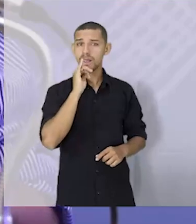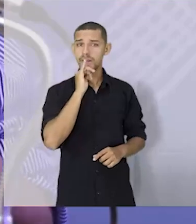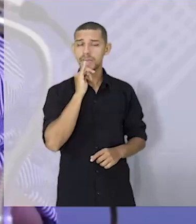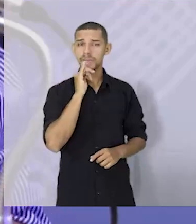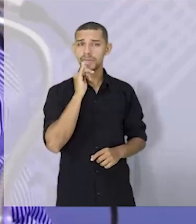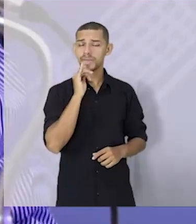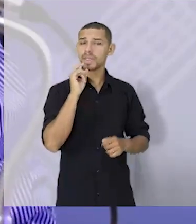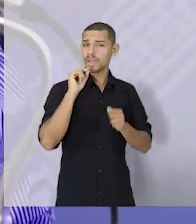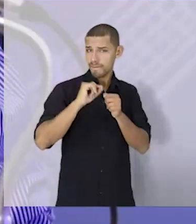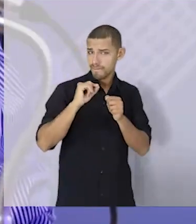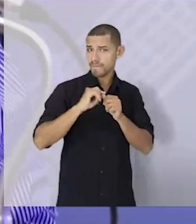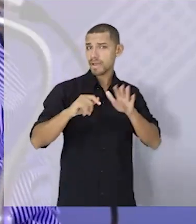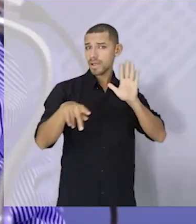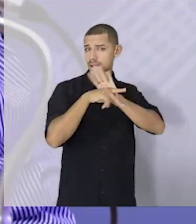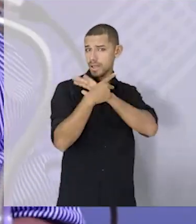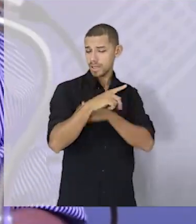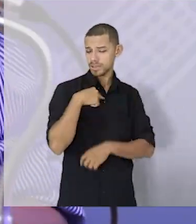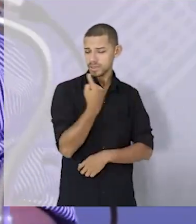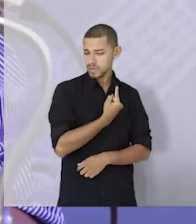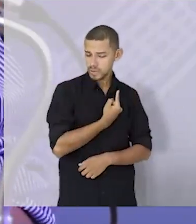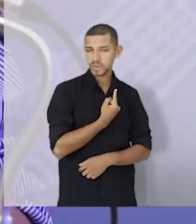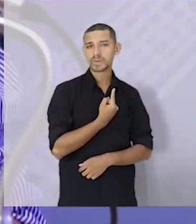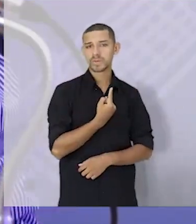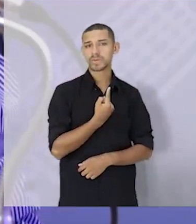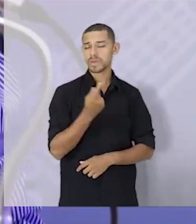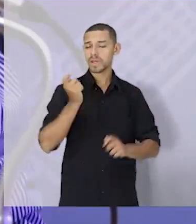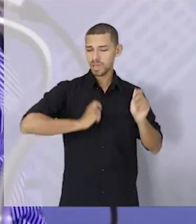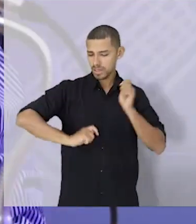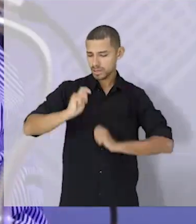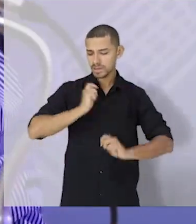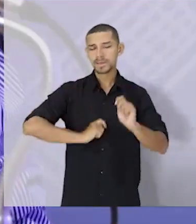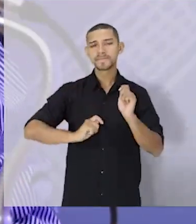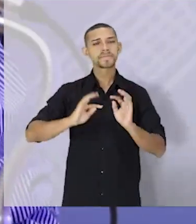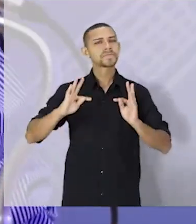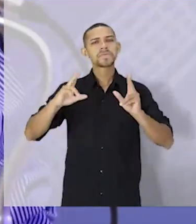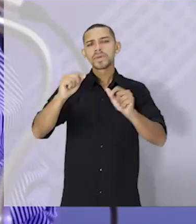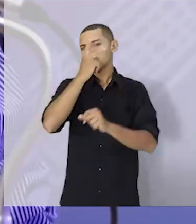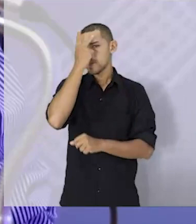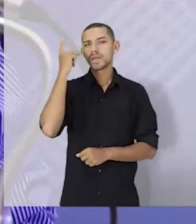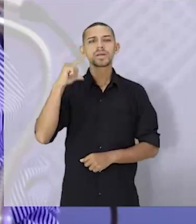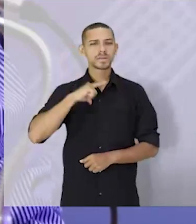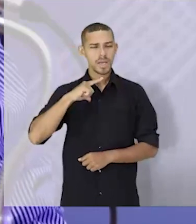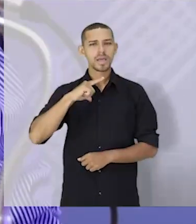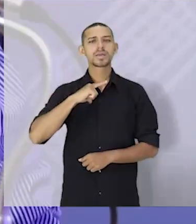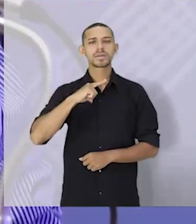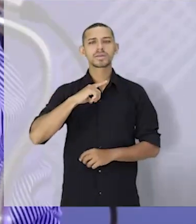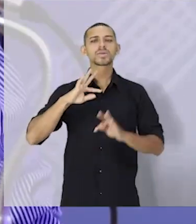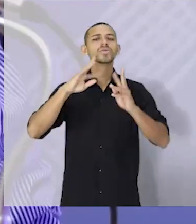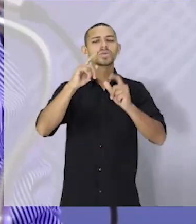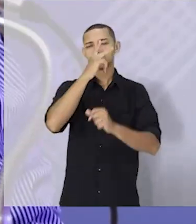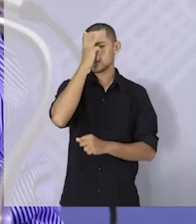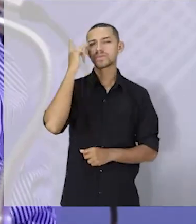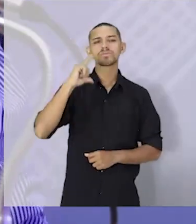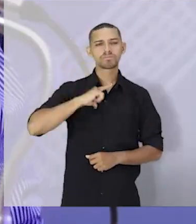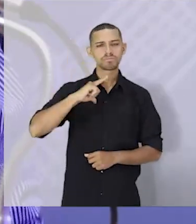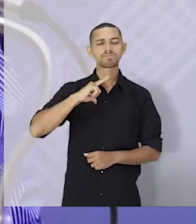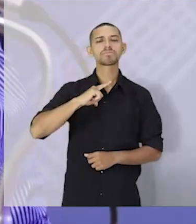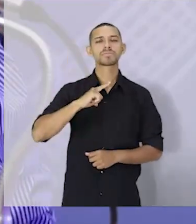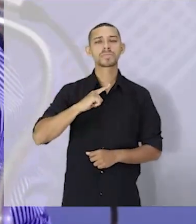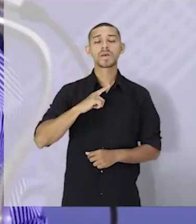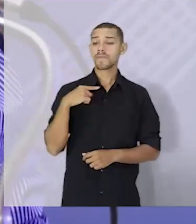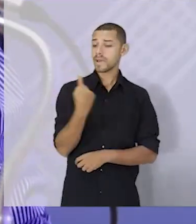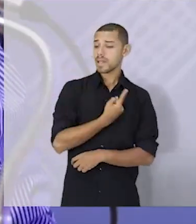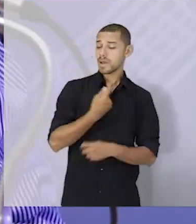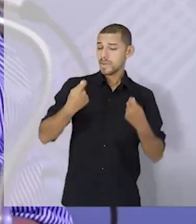ela faz parte da gente, né? Então, ansiedade, todo mundo tem ansiedade. Mas a gente